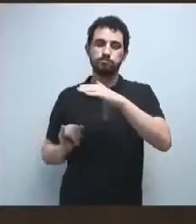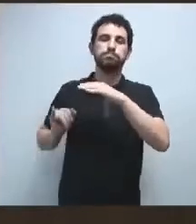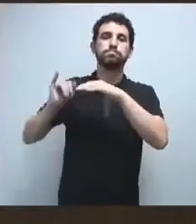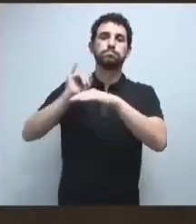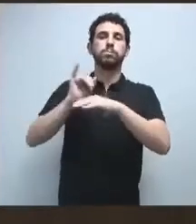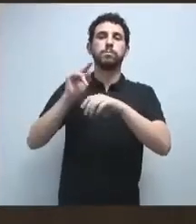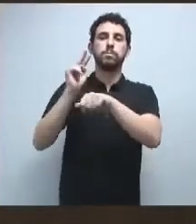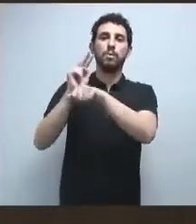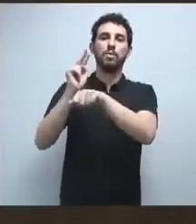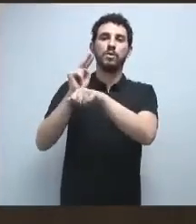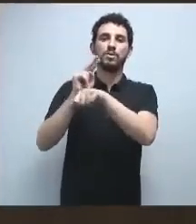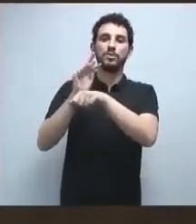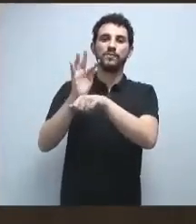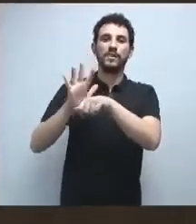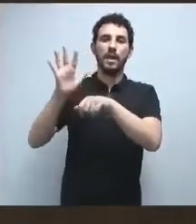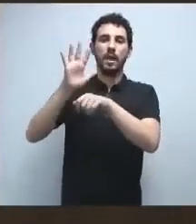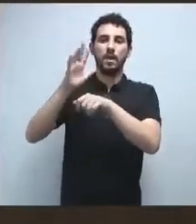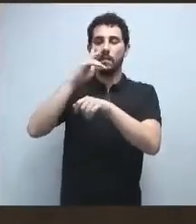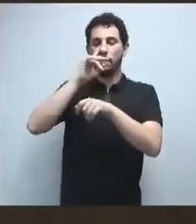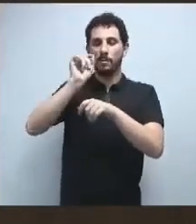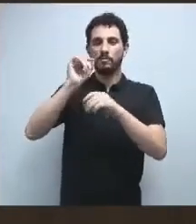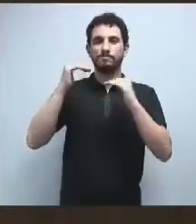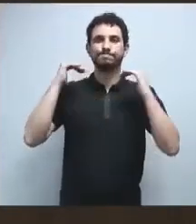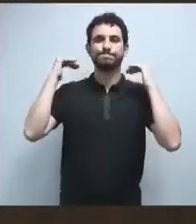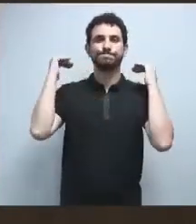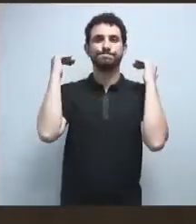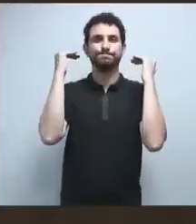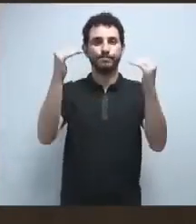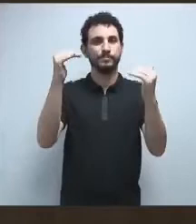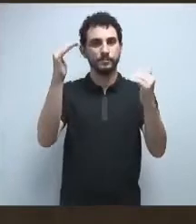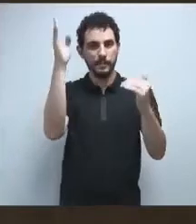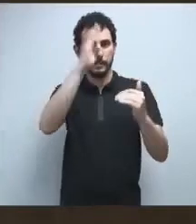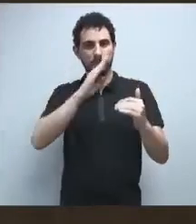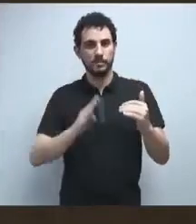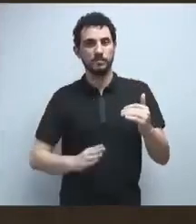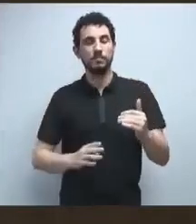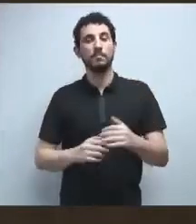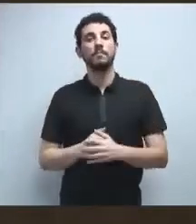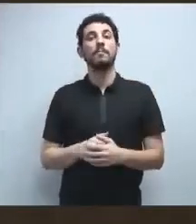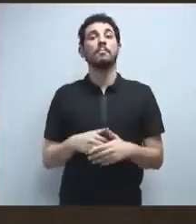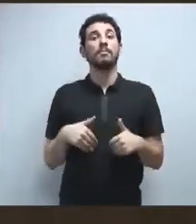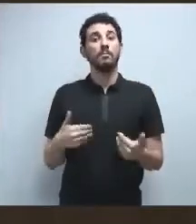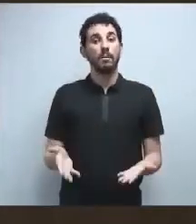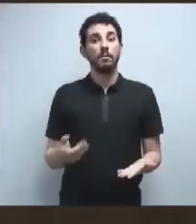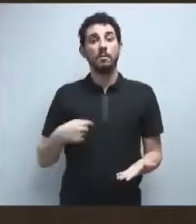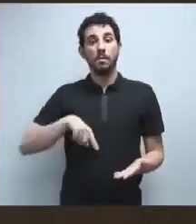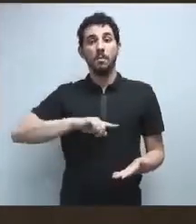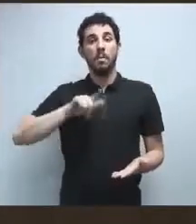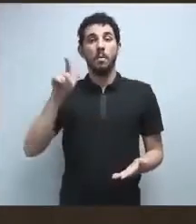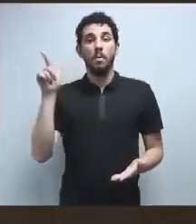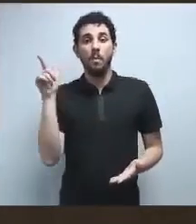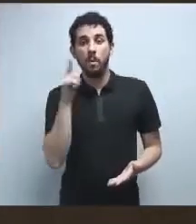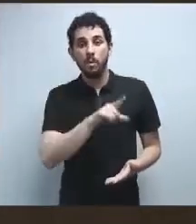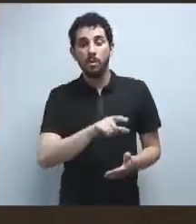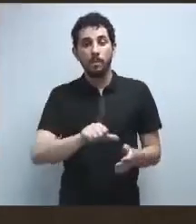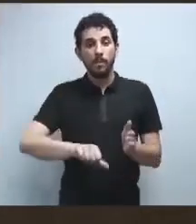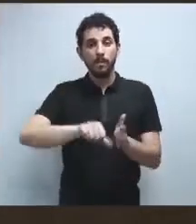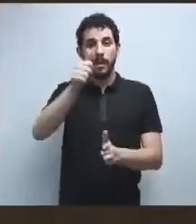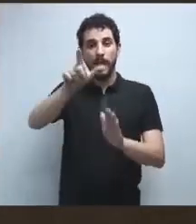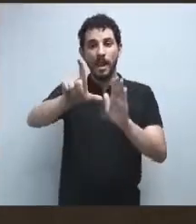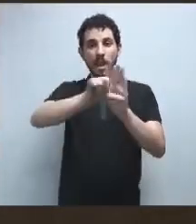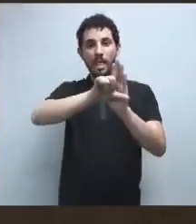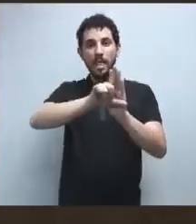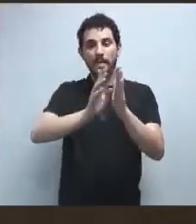pela constituição federal e aí nós conseguimos a aprovação da primeira lei